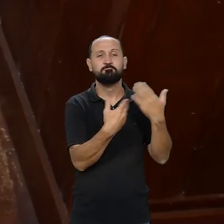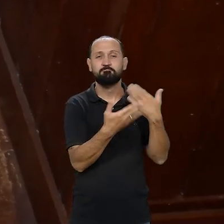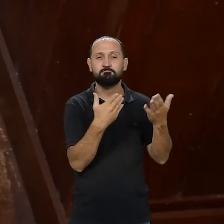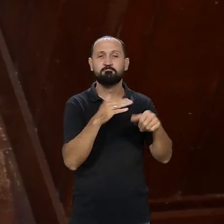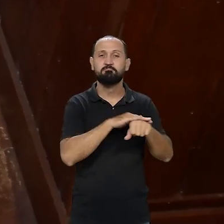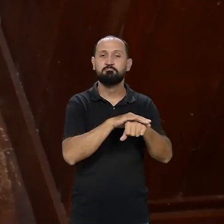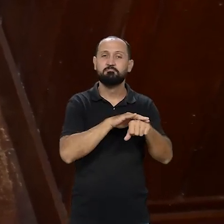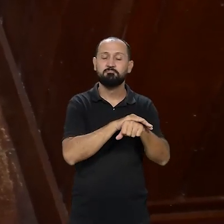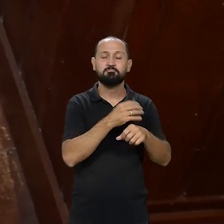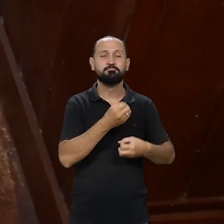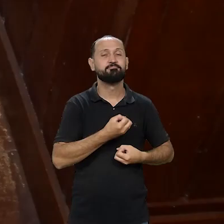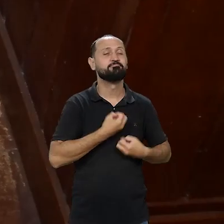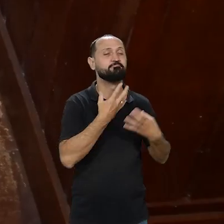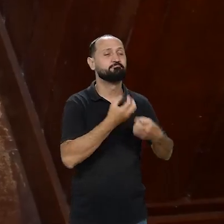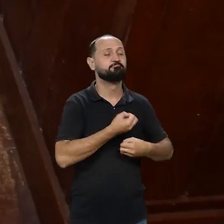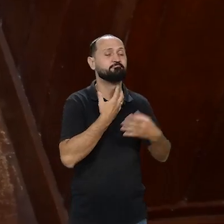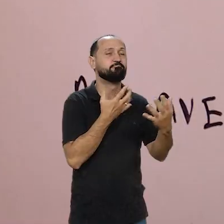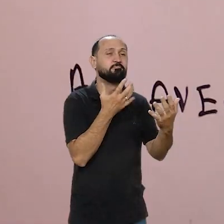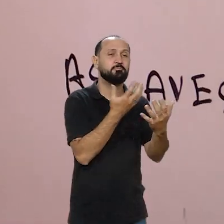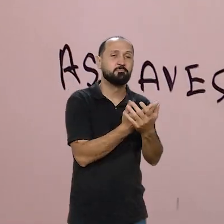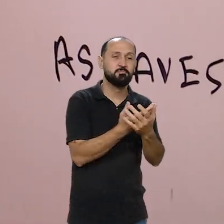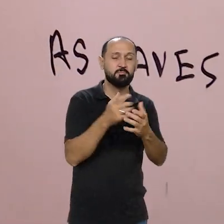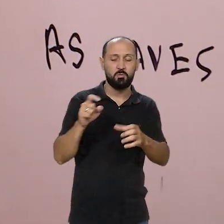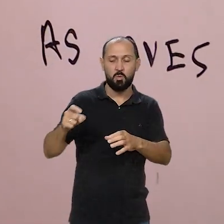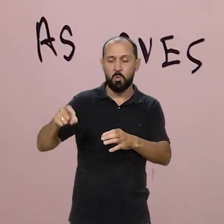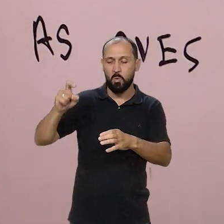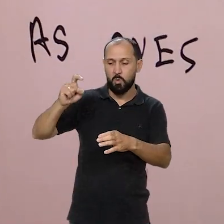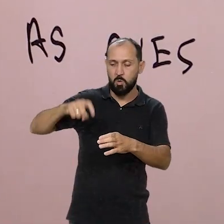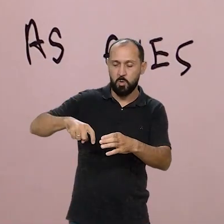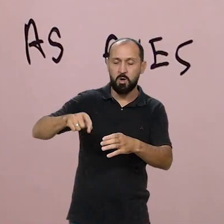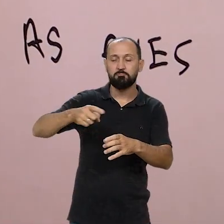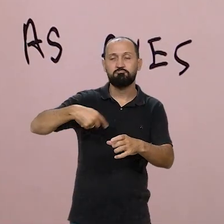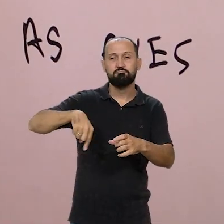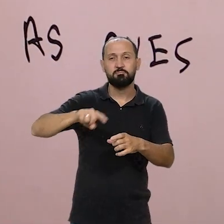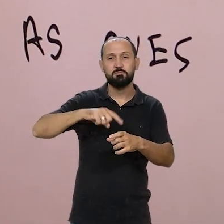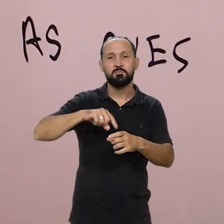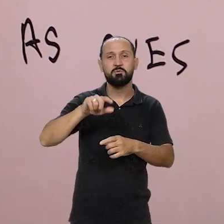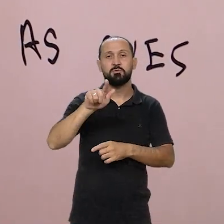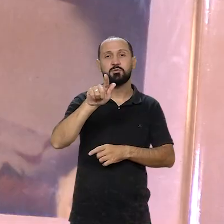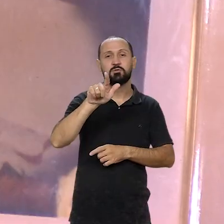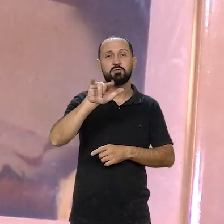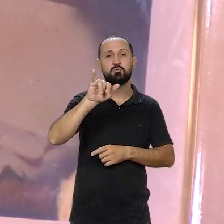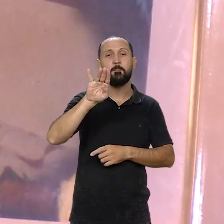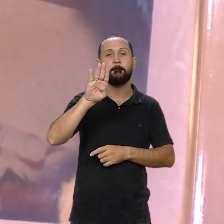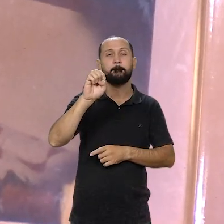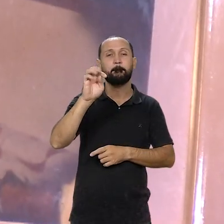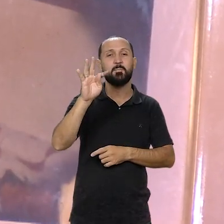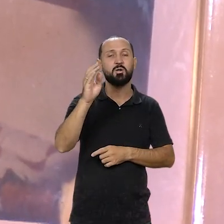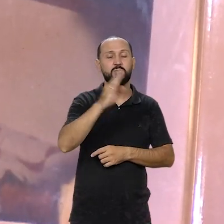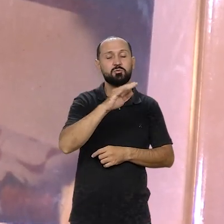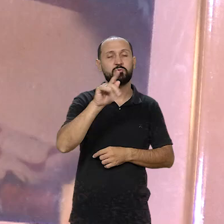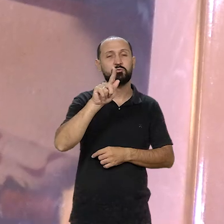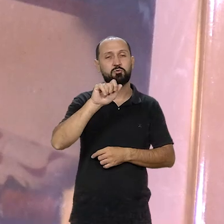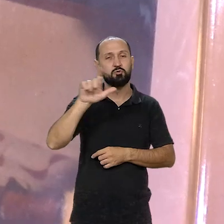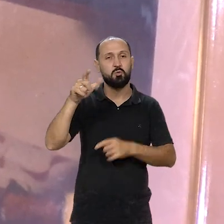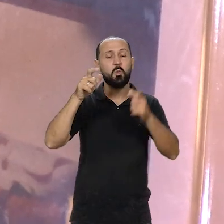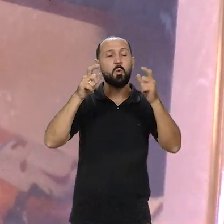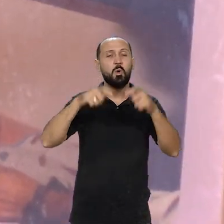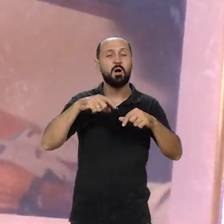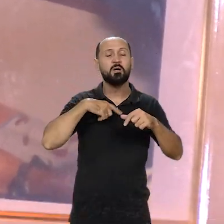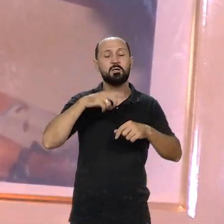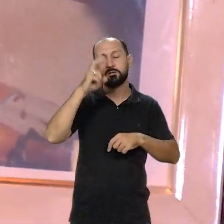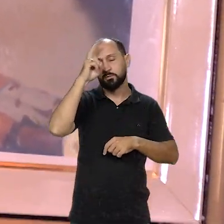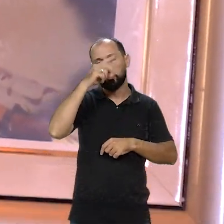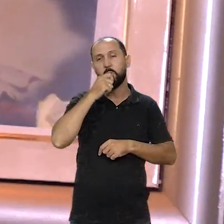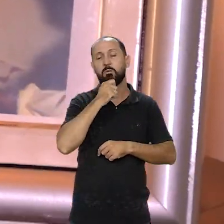quem trocava muitas confidências. Vinis de música clássica e do cantor Gilberto Gil figuram no espaço,